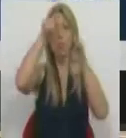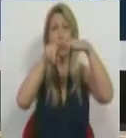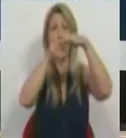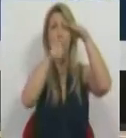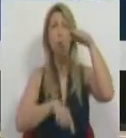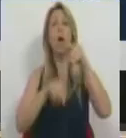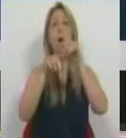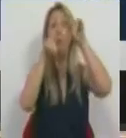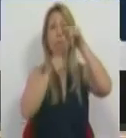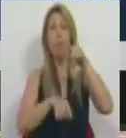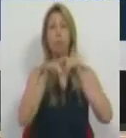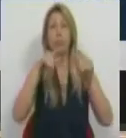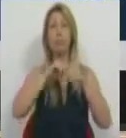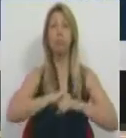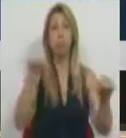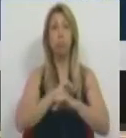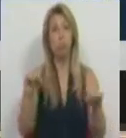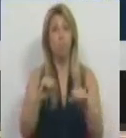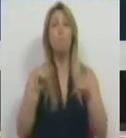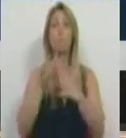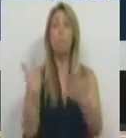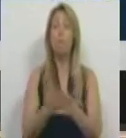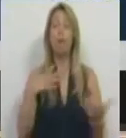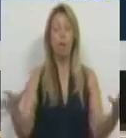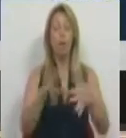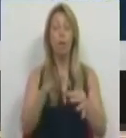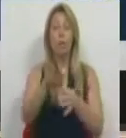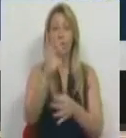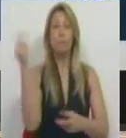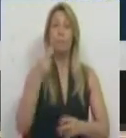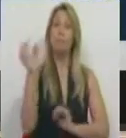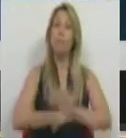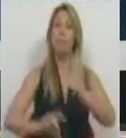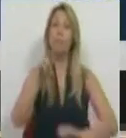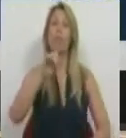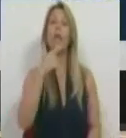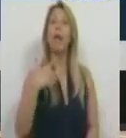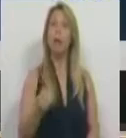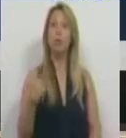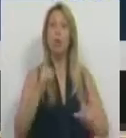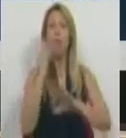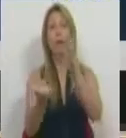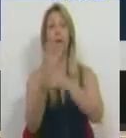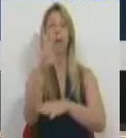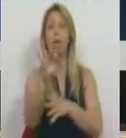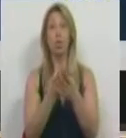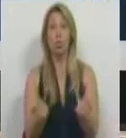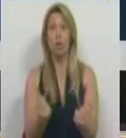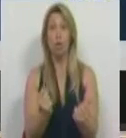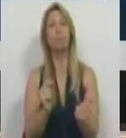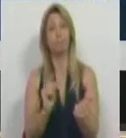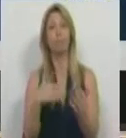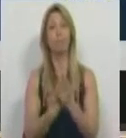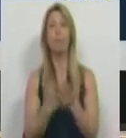Saudita e o aprofundamento das ligações entre a União Europeia e a NATO, que nunca soube criar soluções, mas apenas problemas, numa